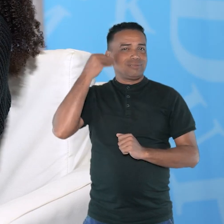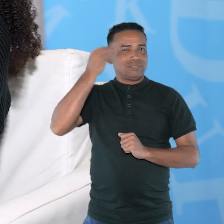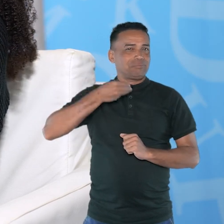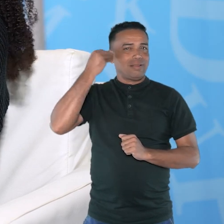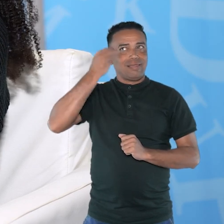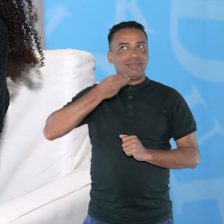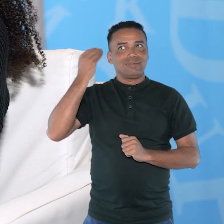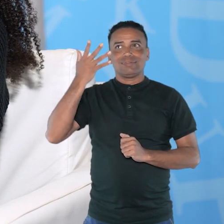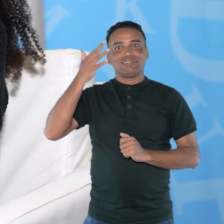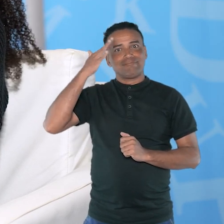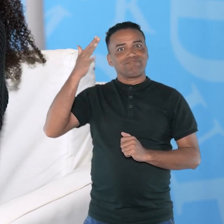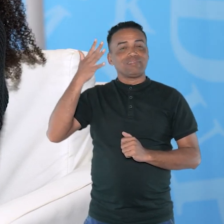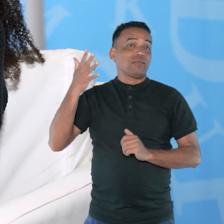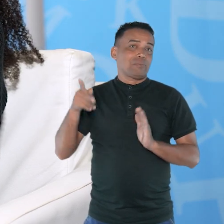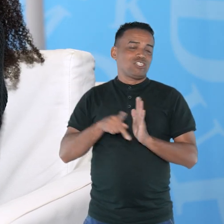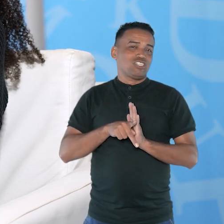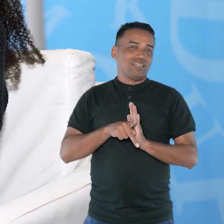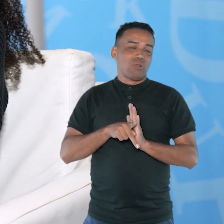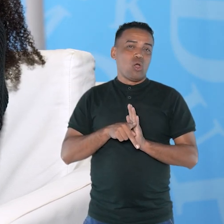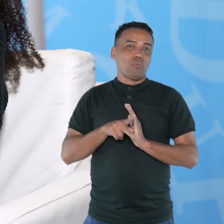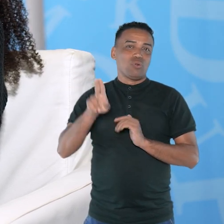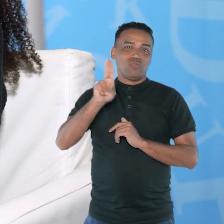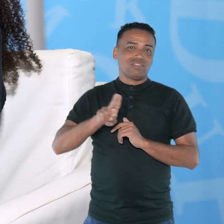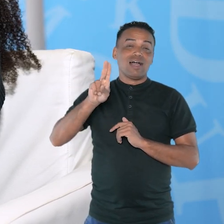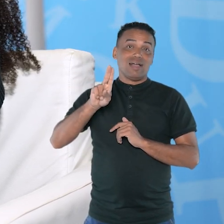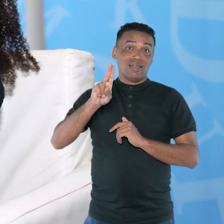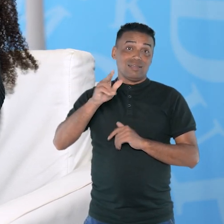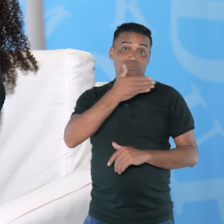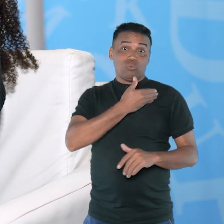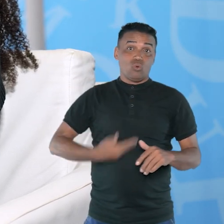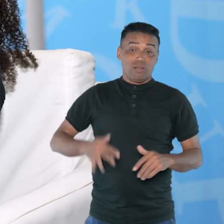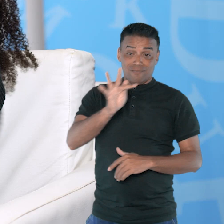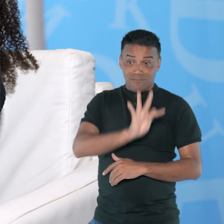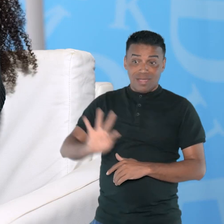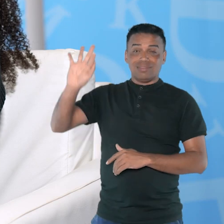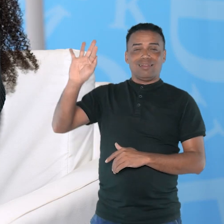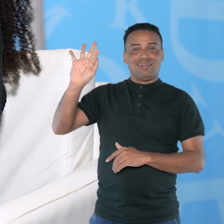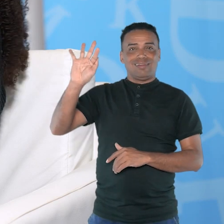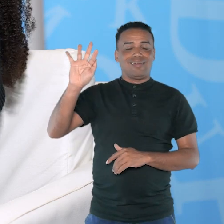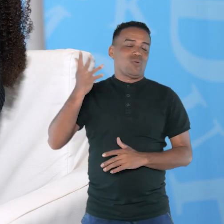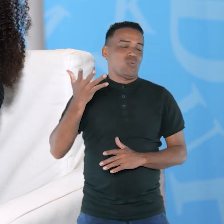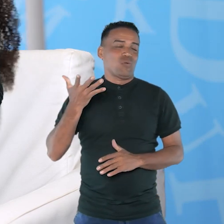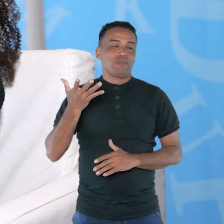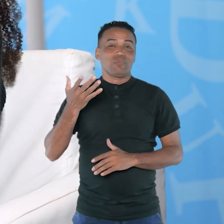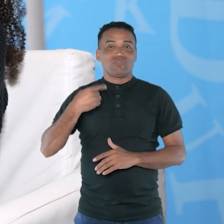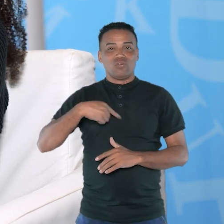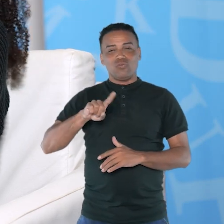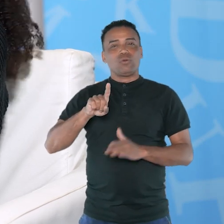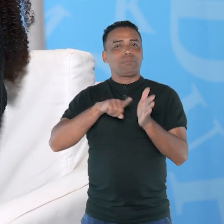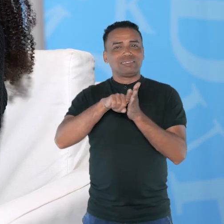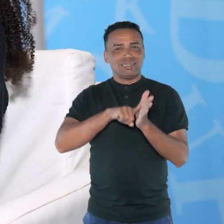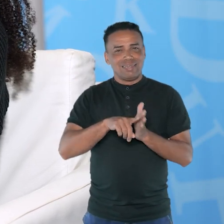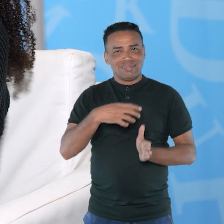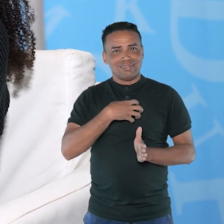lá. Imagina, ser estudante de uma universidade pública federal me colocou... Eu fui fazer iniciação